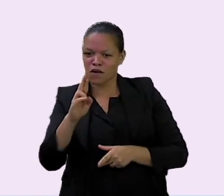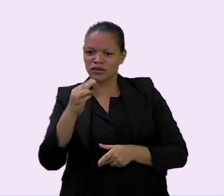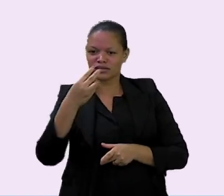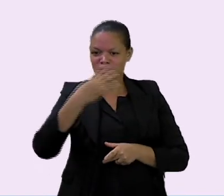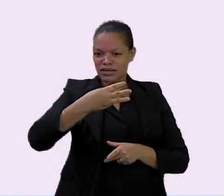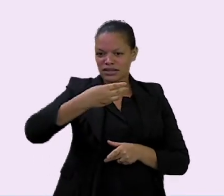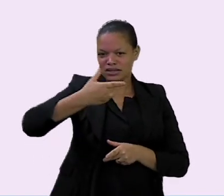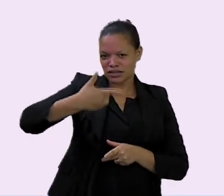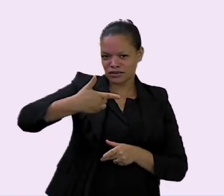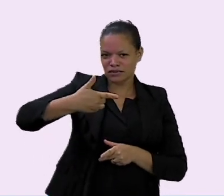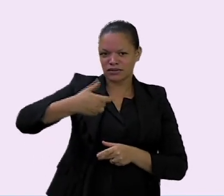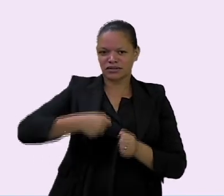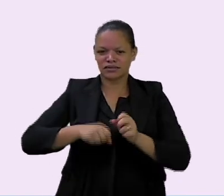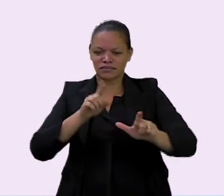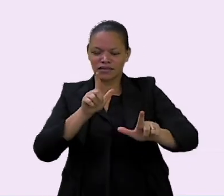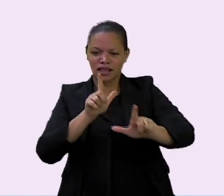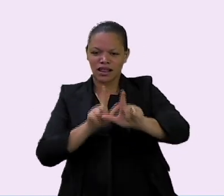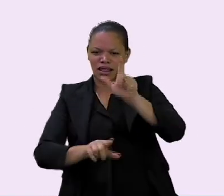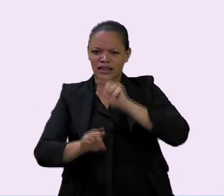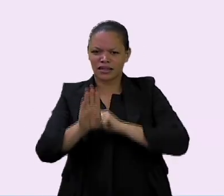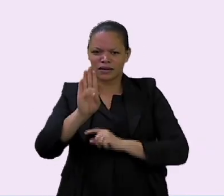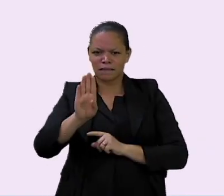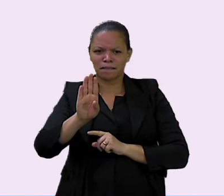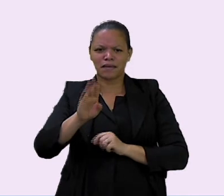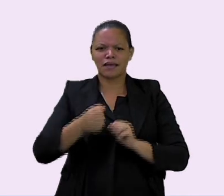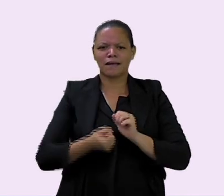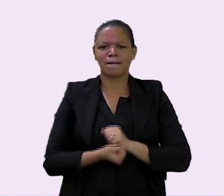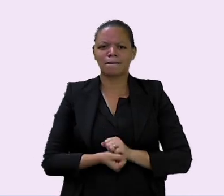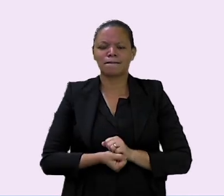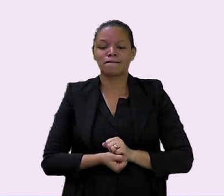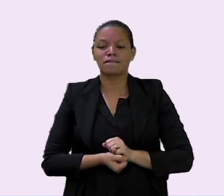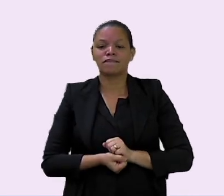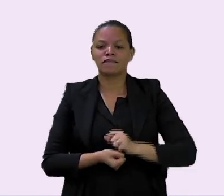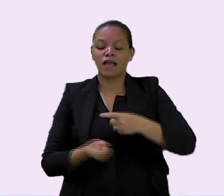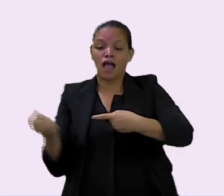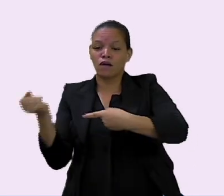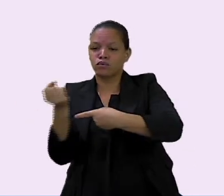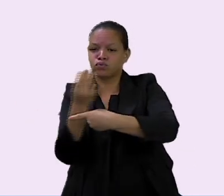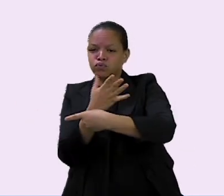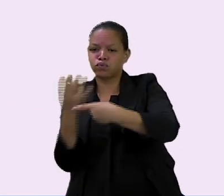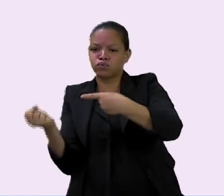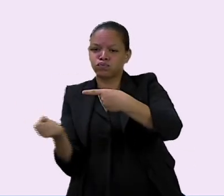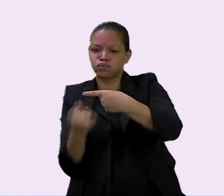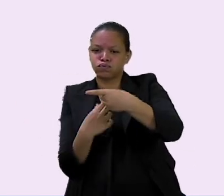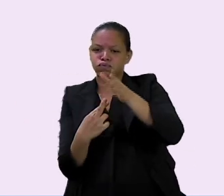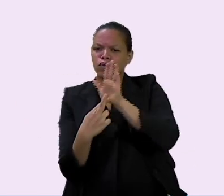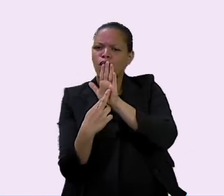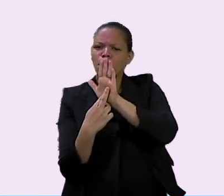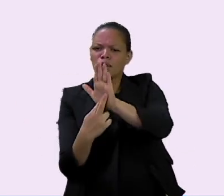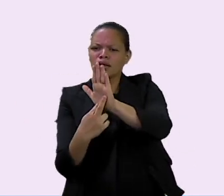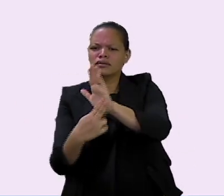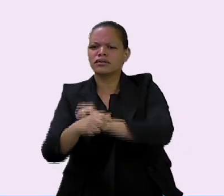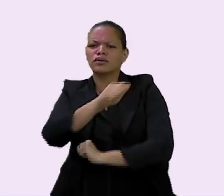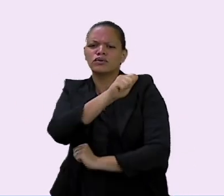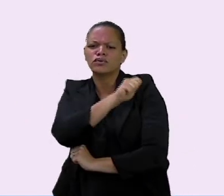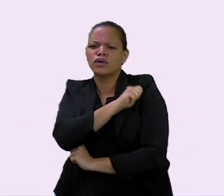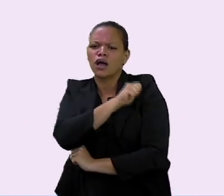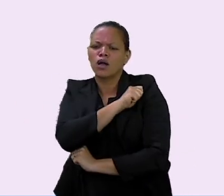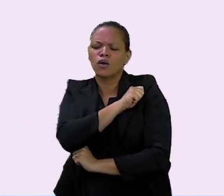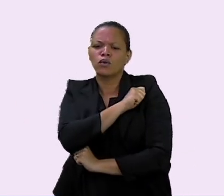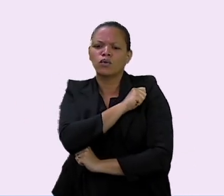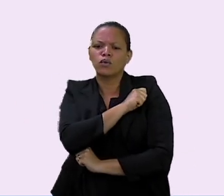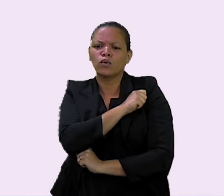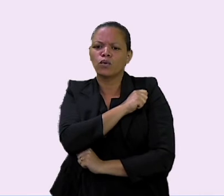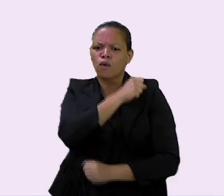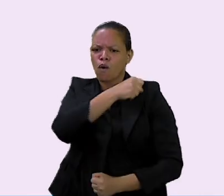Qual fração representa os alunos em cada meio de transporte? Então, olha só, eu preciso